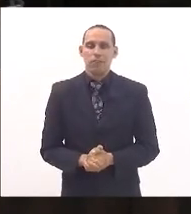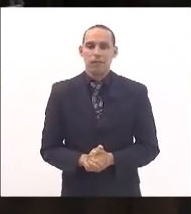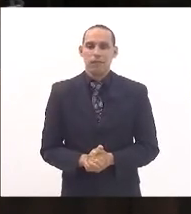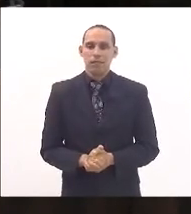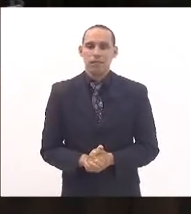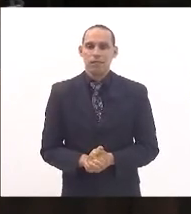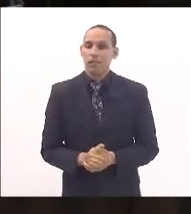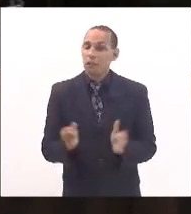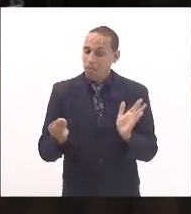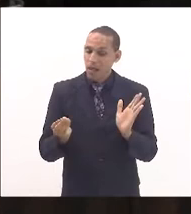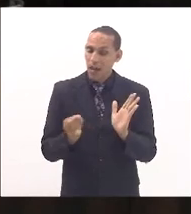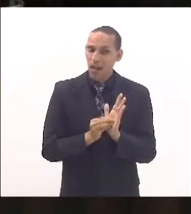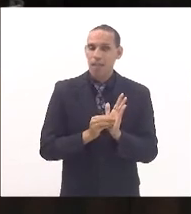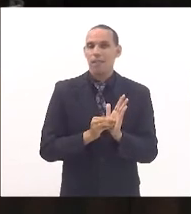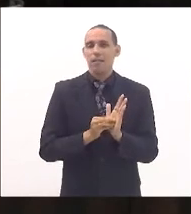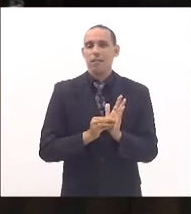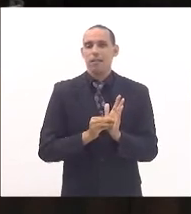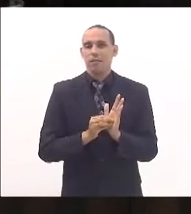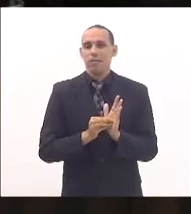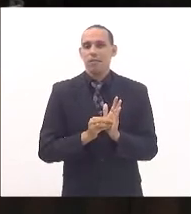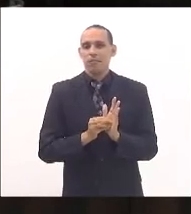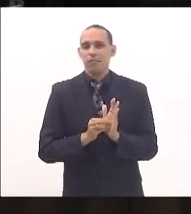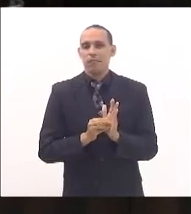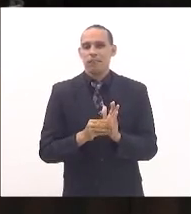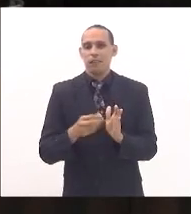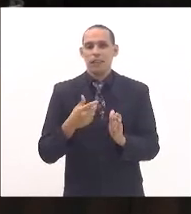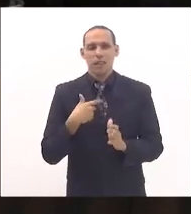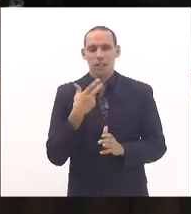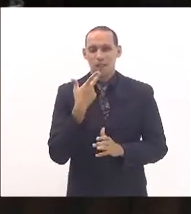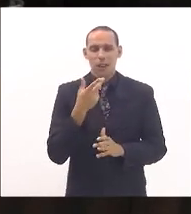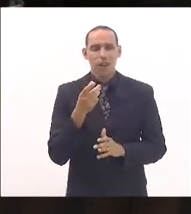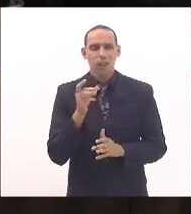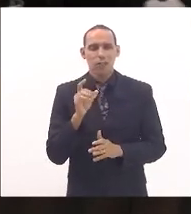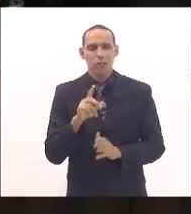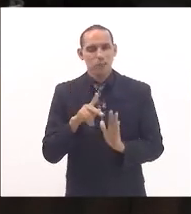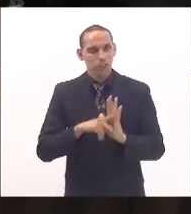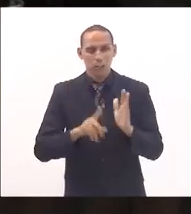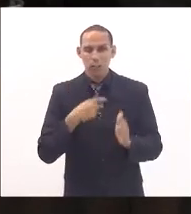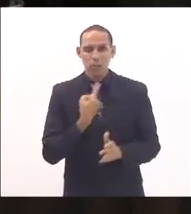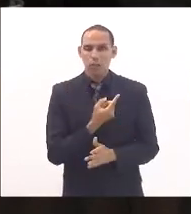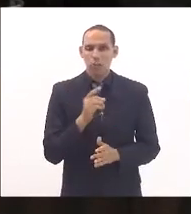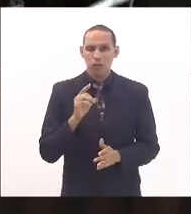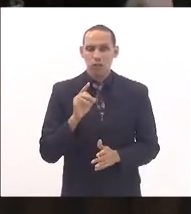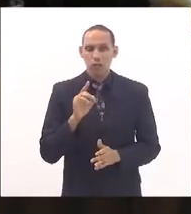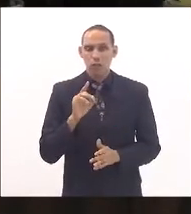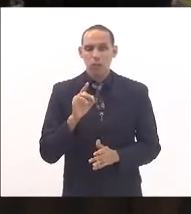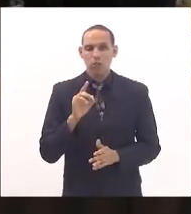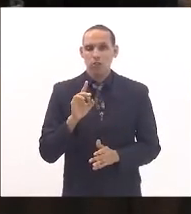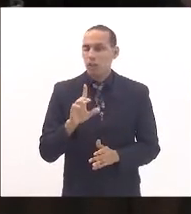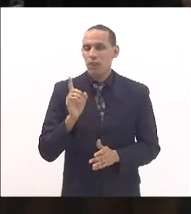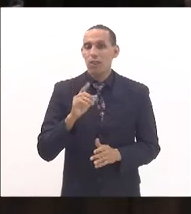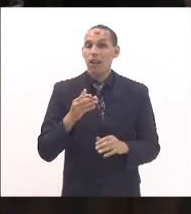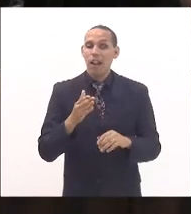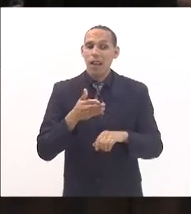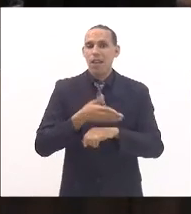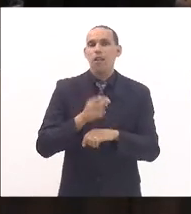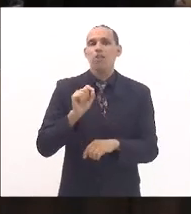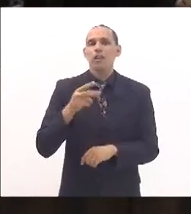Então, marca. O que eu fui além só do nosso projeto? A única coisa que eu fui além. Botei o